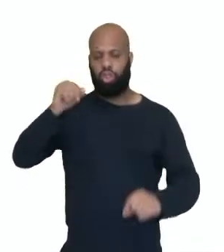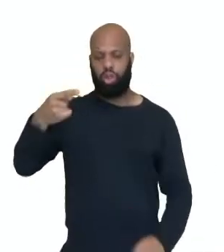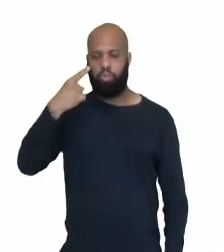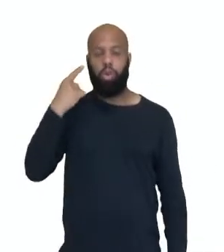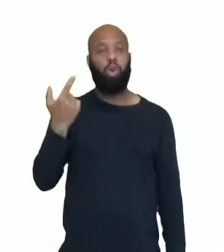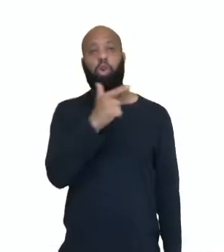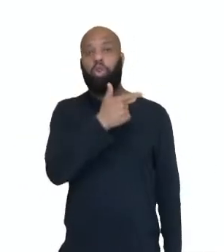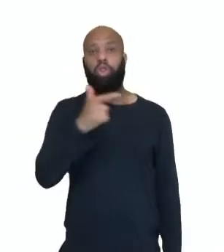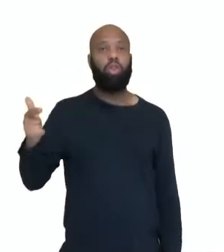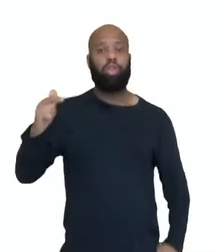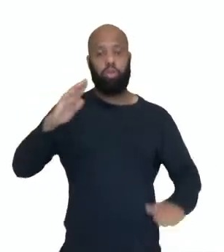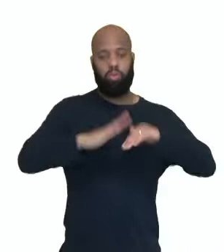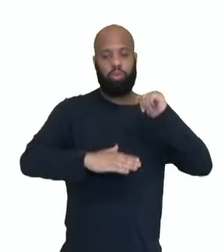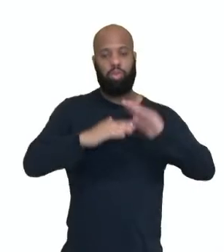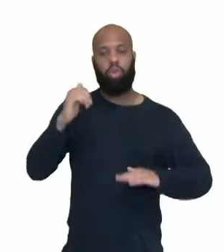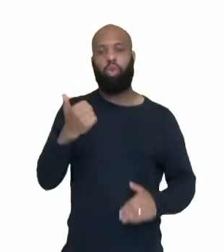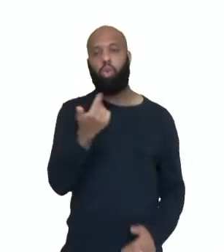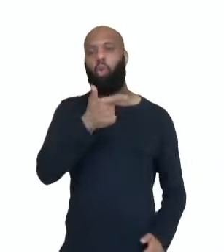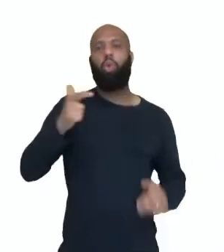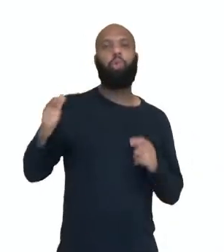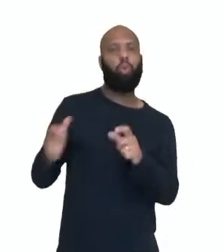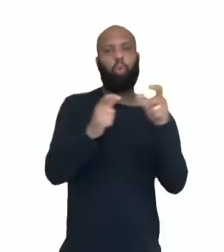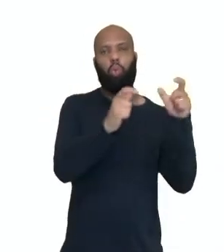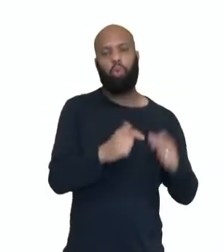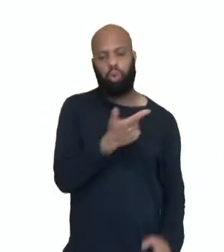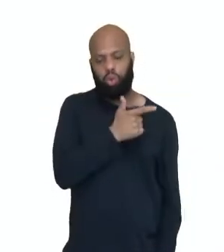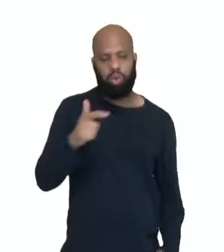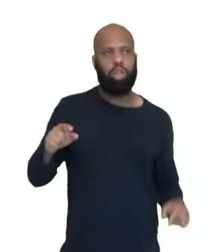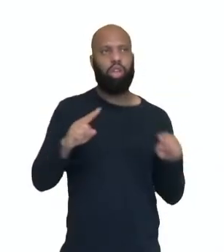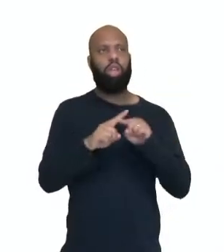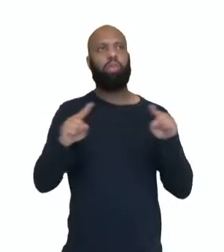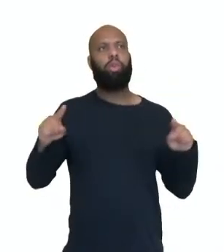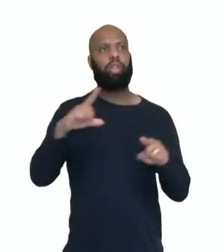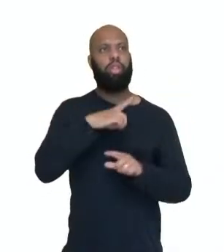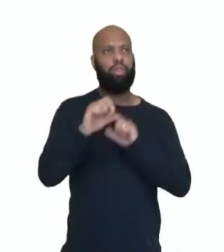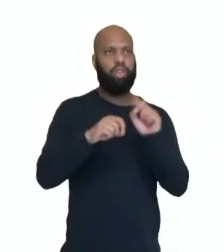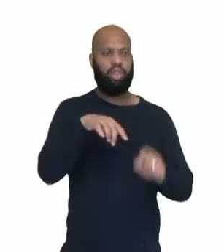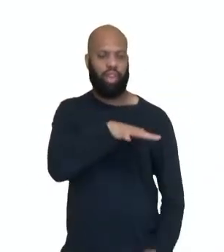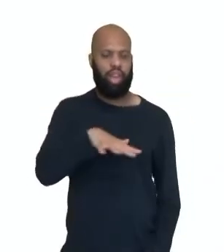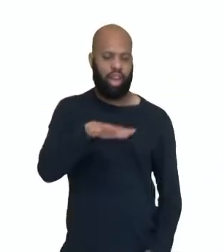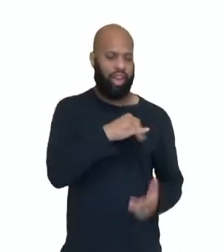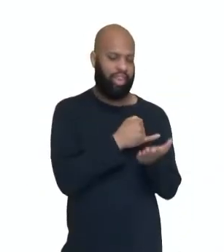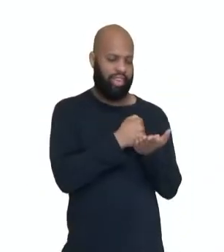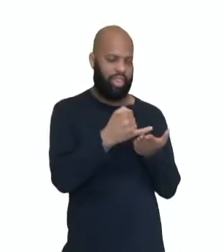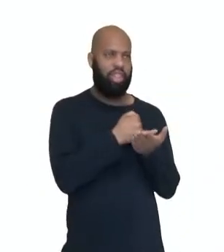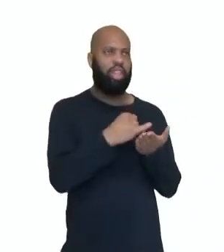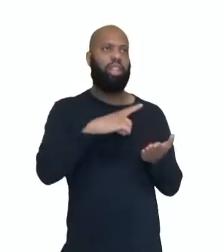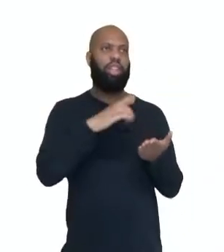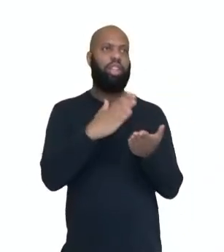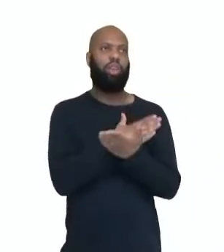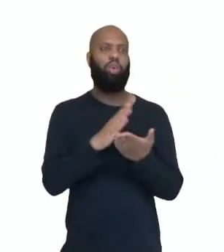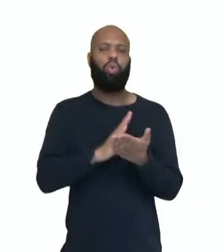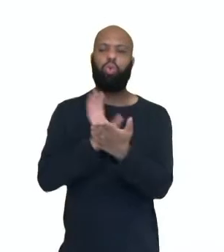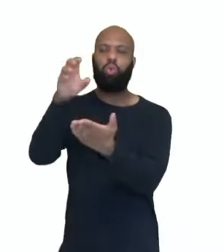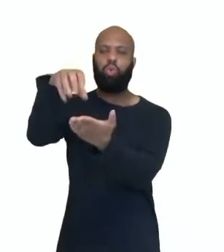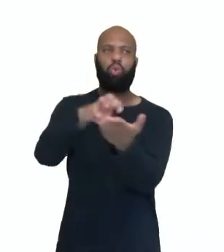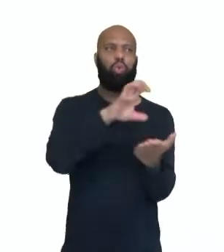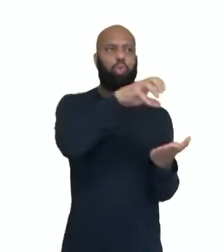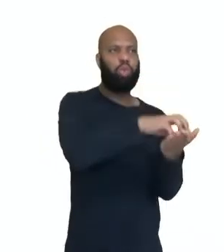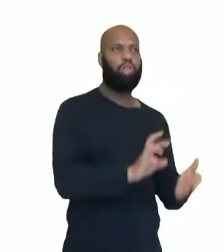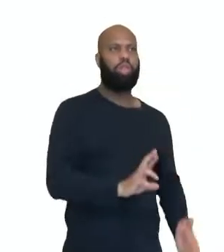sumô profissional fora do Japão. Já o mundo amador tem as entidades, então, que representam.